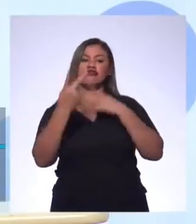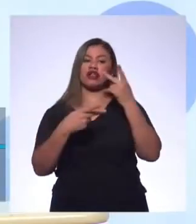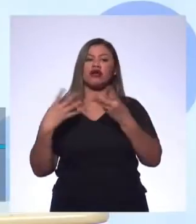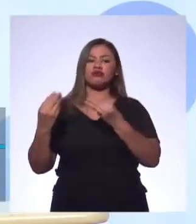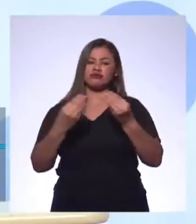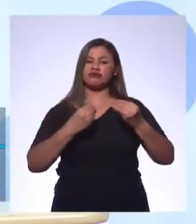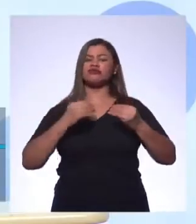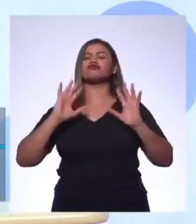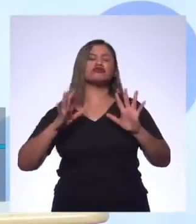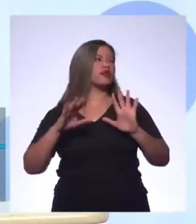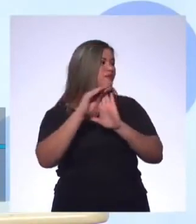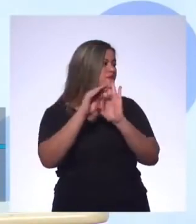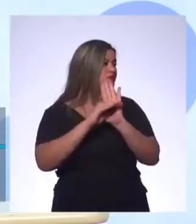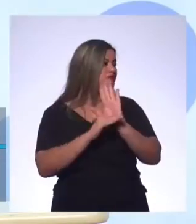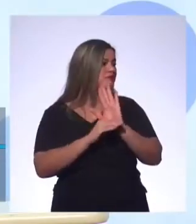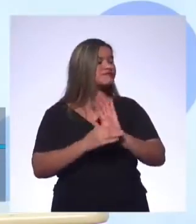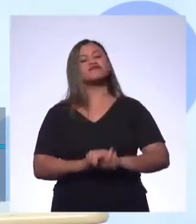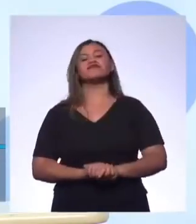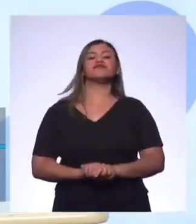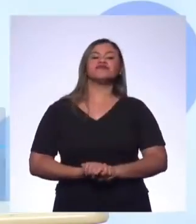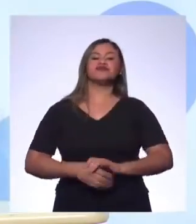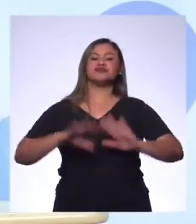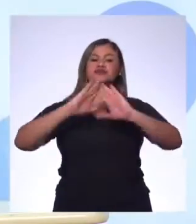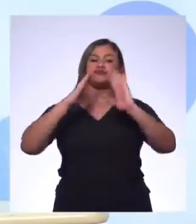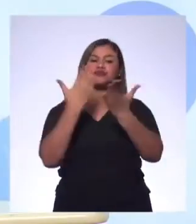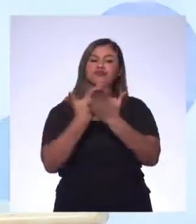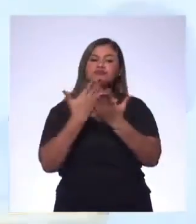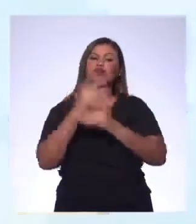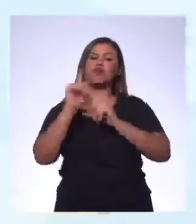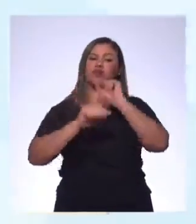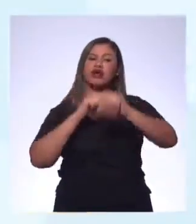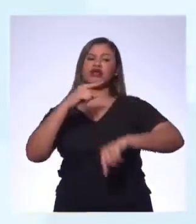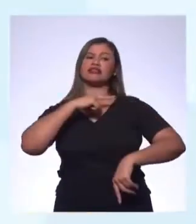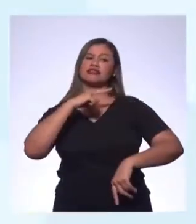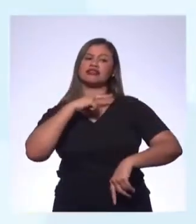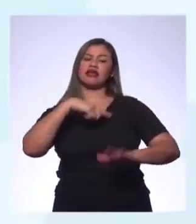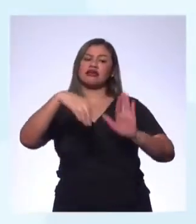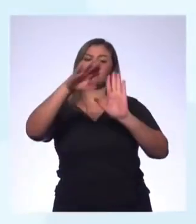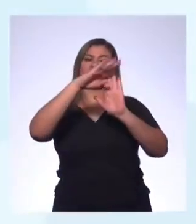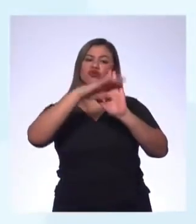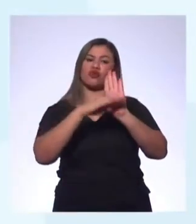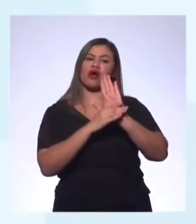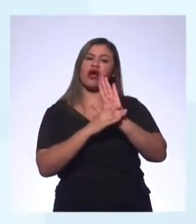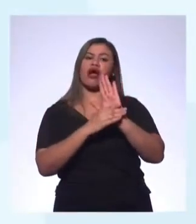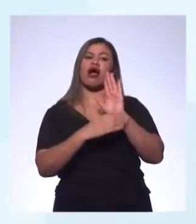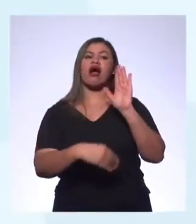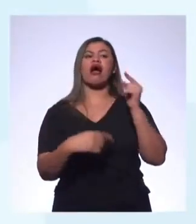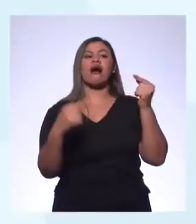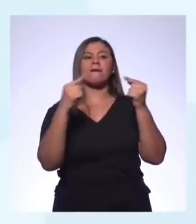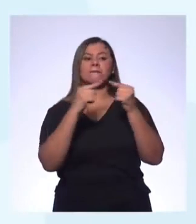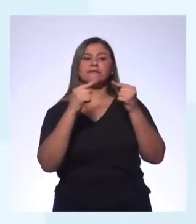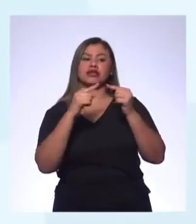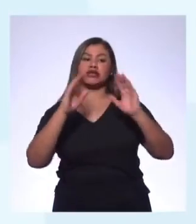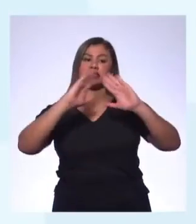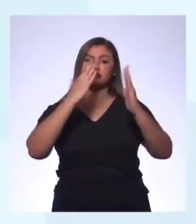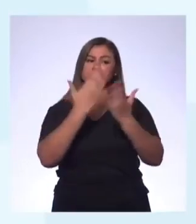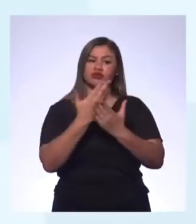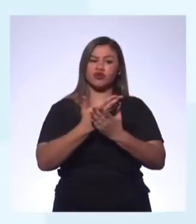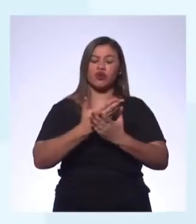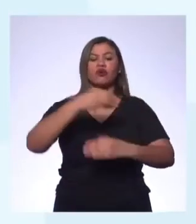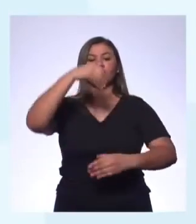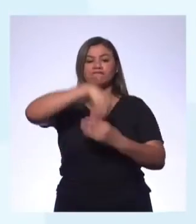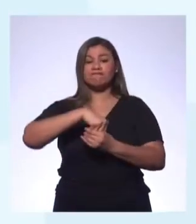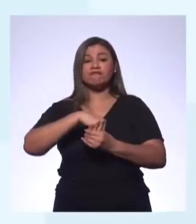coisas sobre o regimento. Então, vamos lá. O regimento escolar é um exemplo de texto normativo que surge e circula na escola.